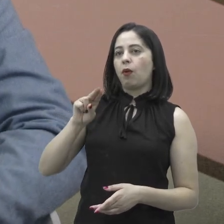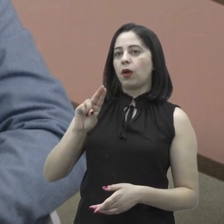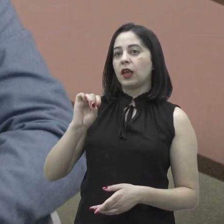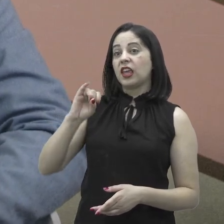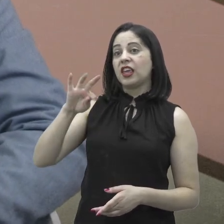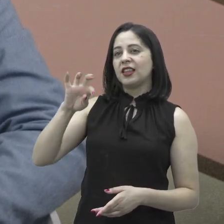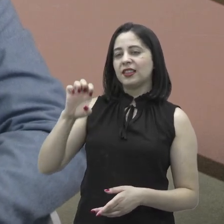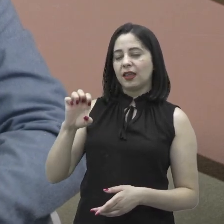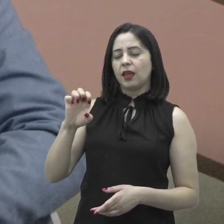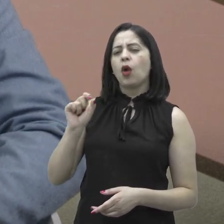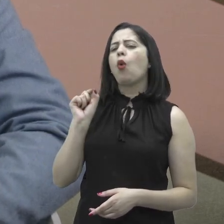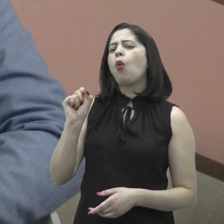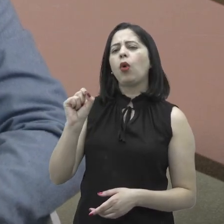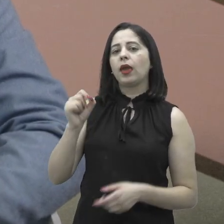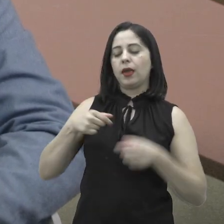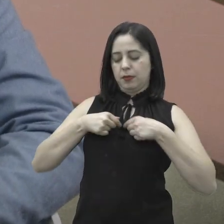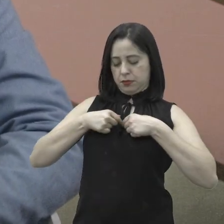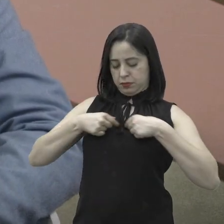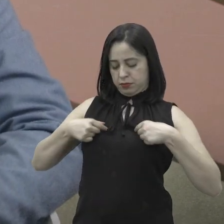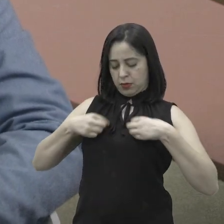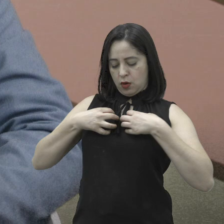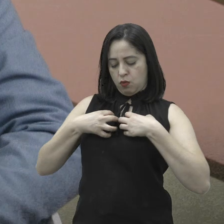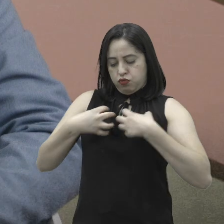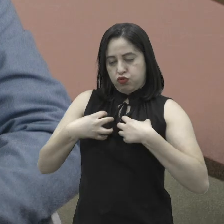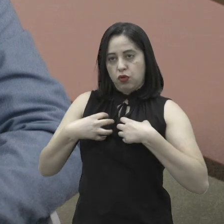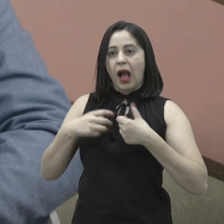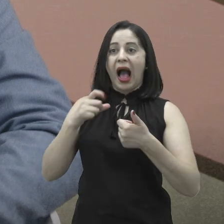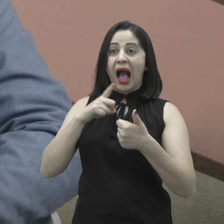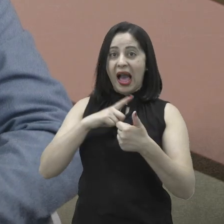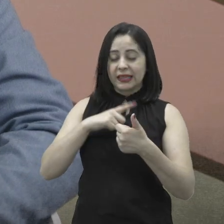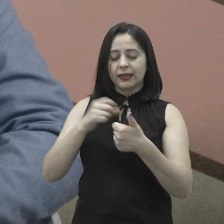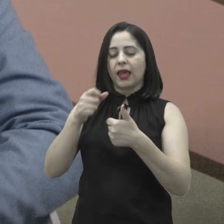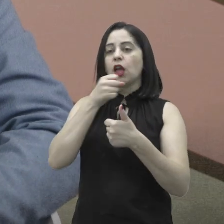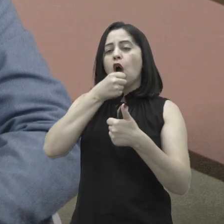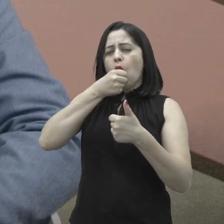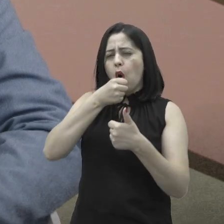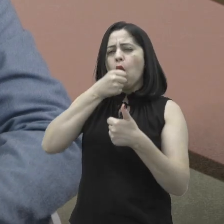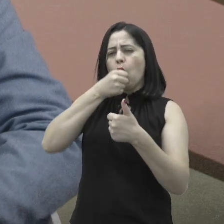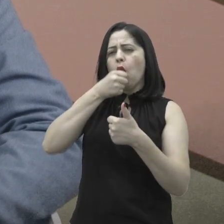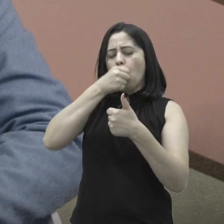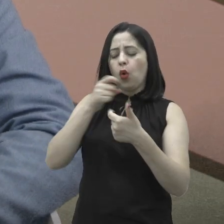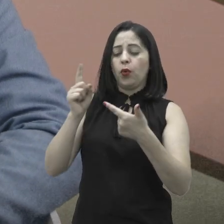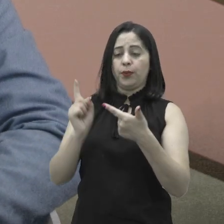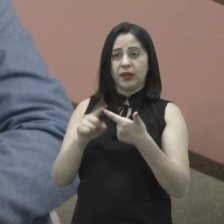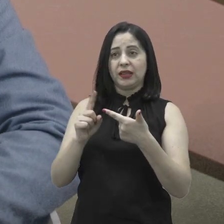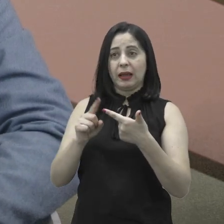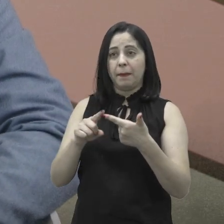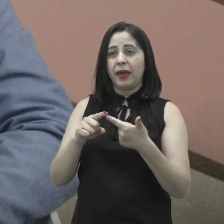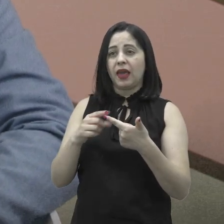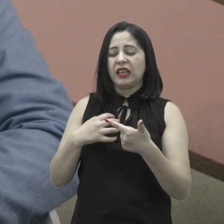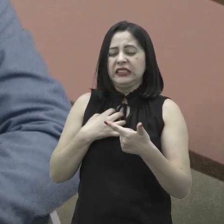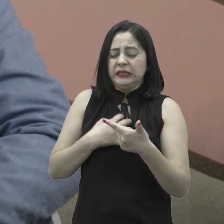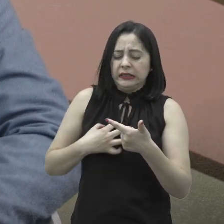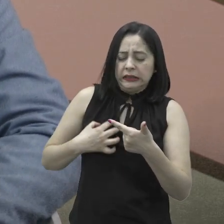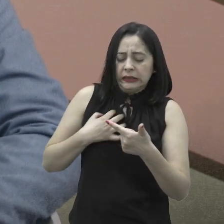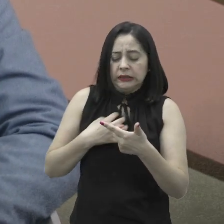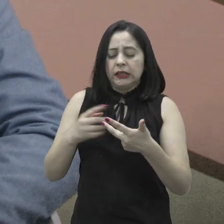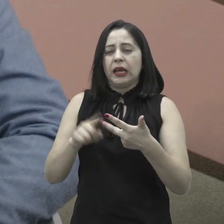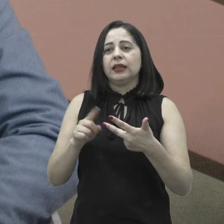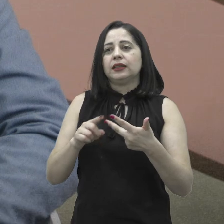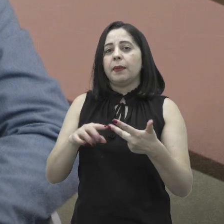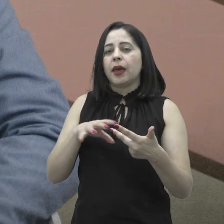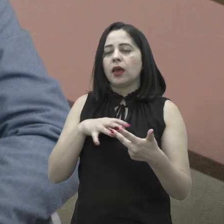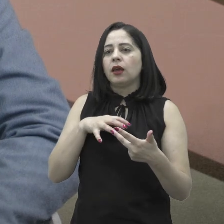inflamação no brônquio, então ela é causada principalmente por tosse, com expectoração e sintomas de falta de ar. O paciente também pode apresentar